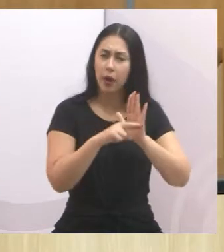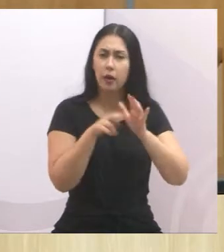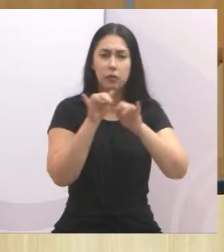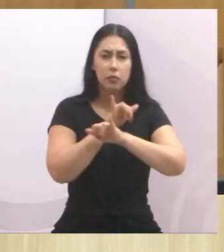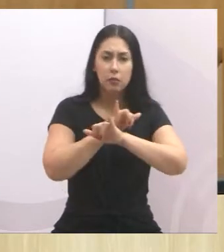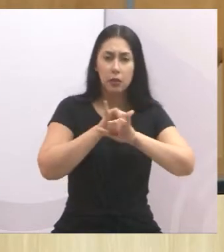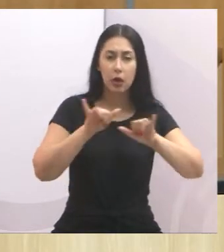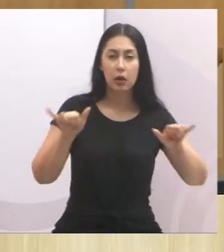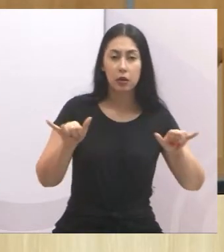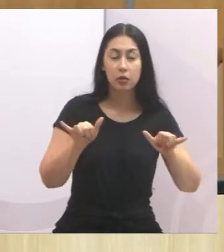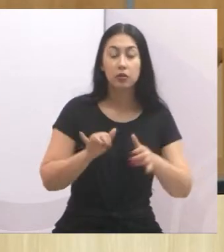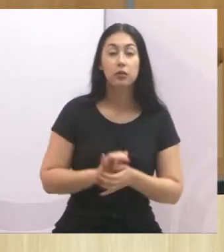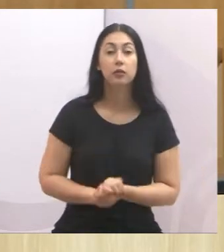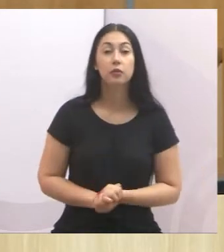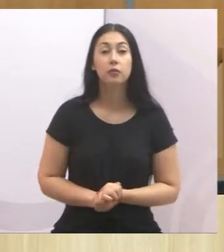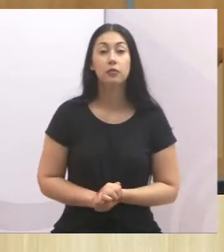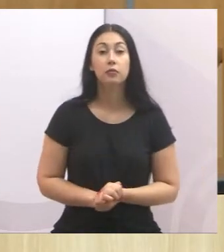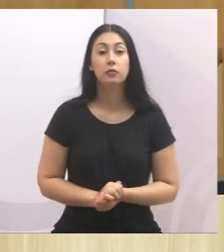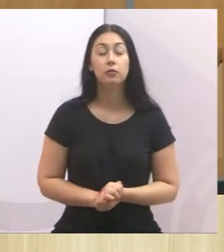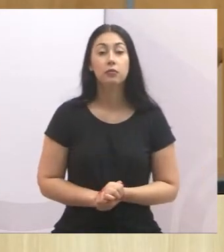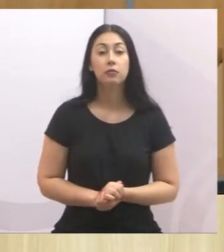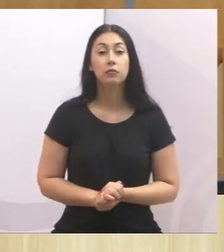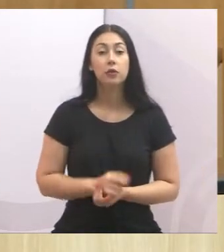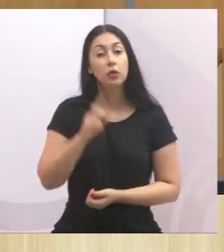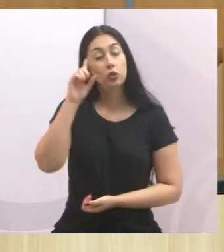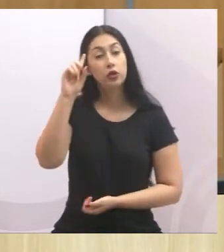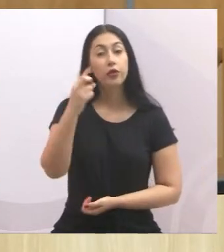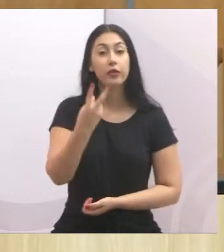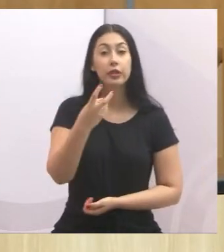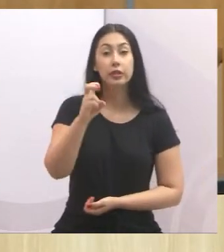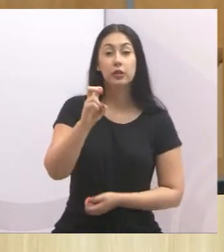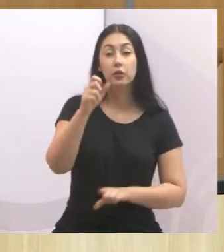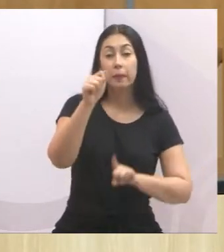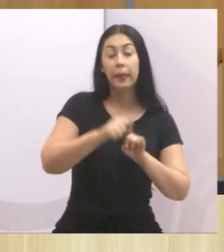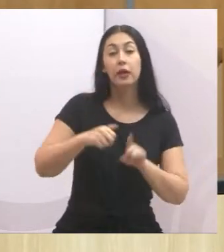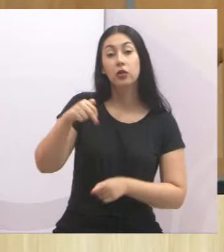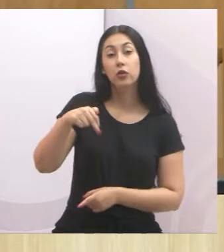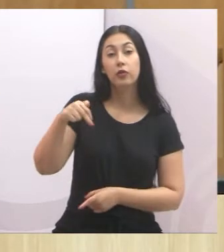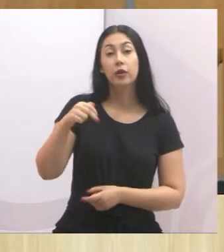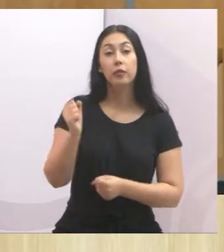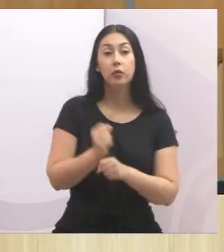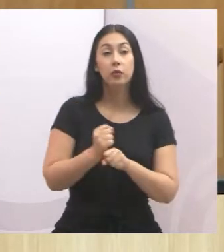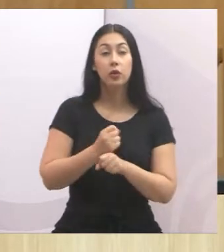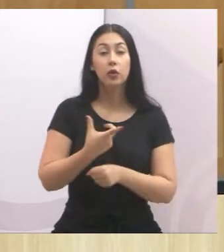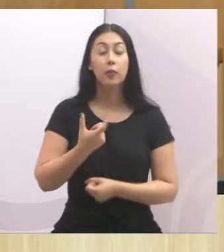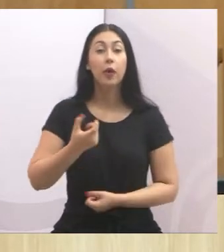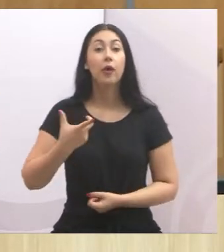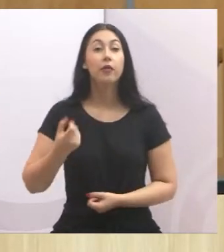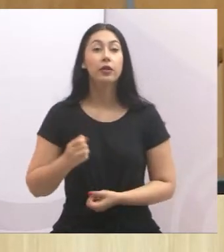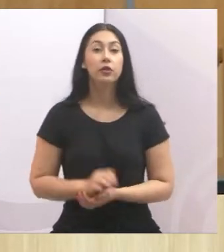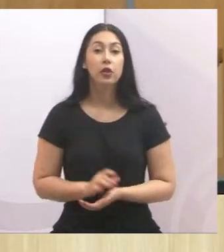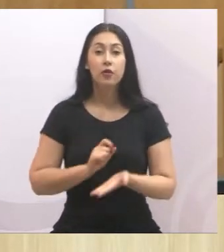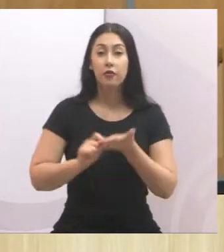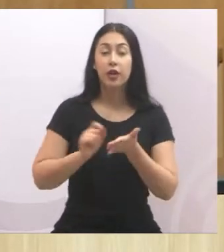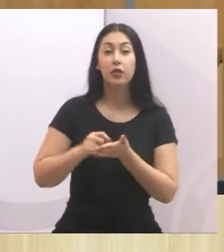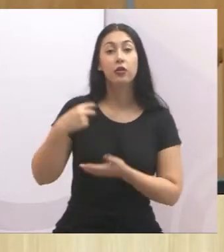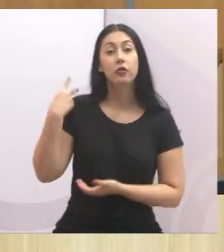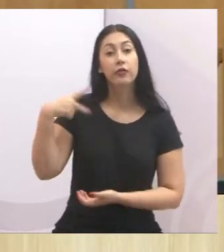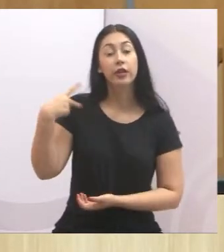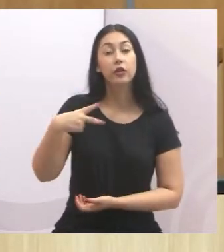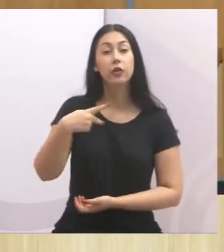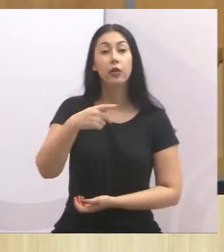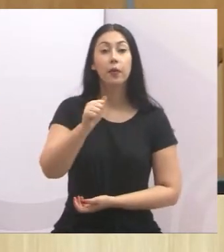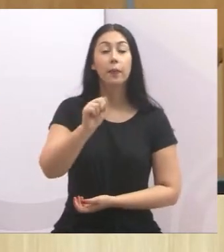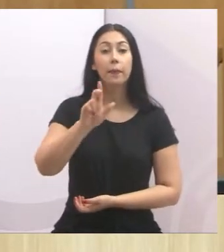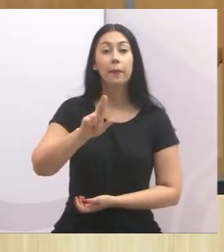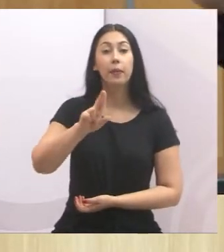da presente manifestação. Sala das Sessões, 25 de novembro de 2020. Autoria, vereador Paulinho dos